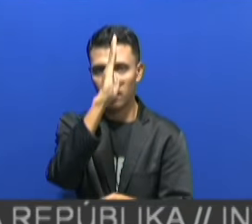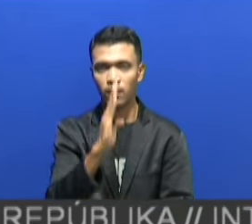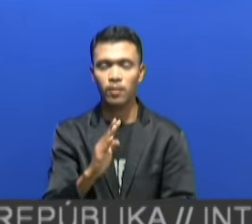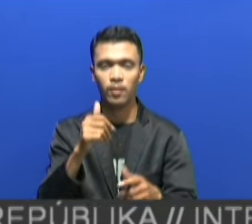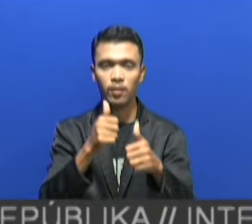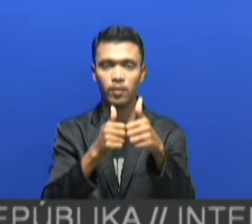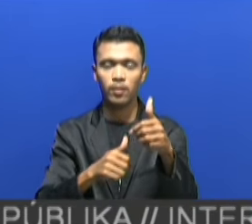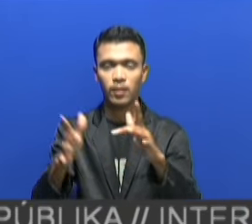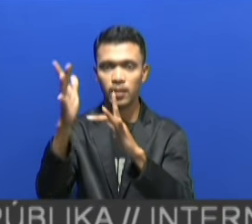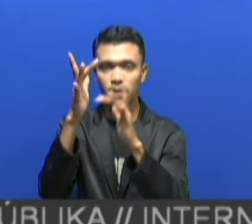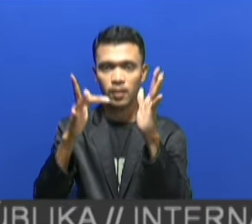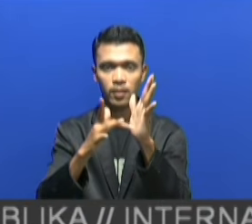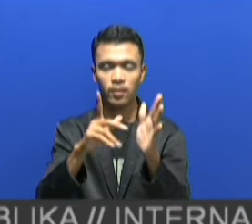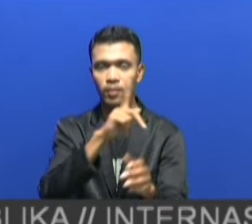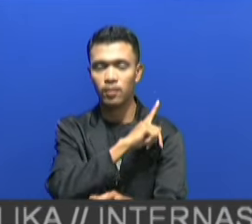Cristo.